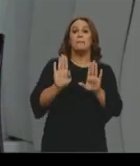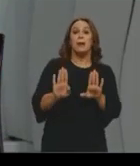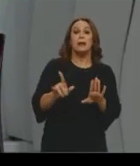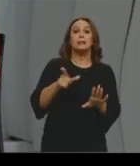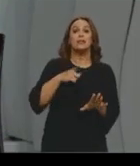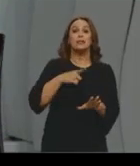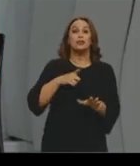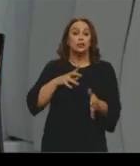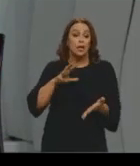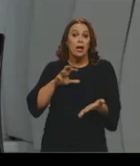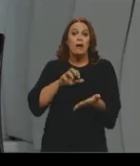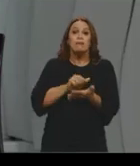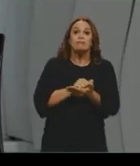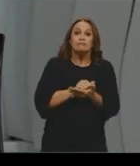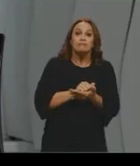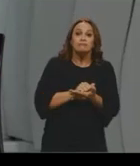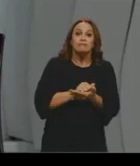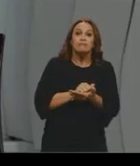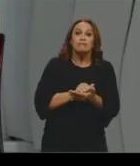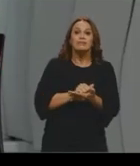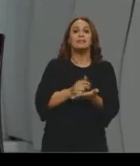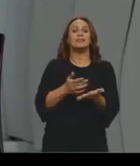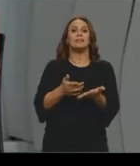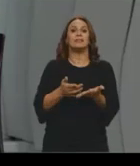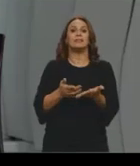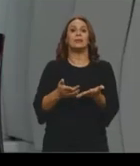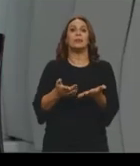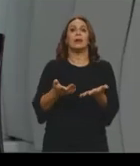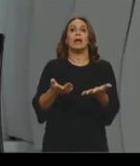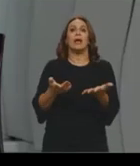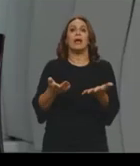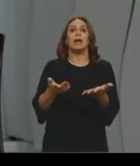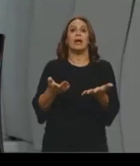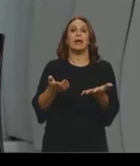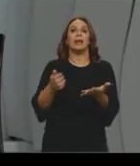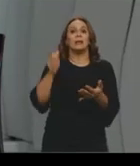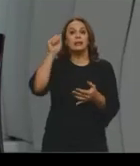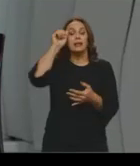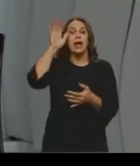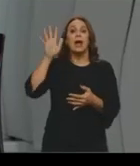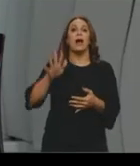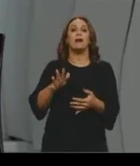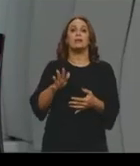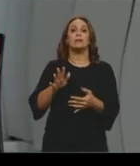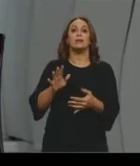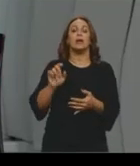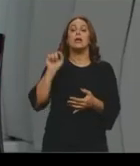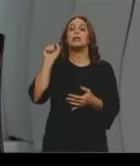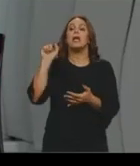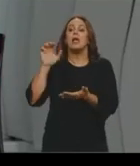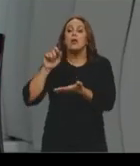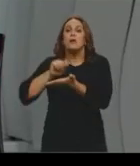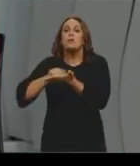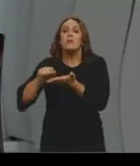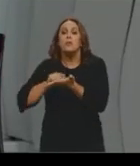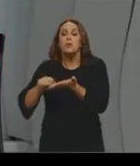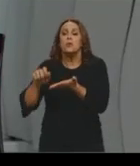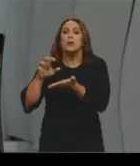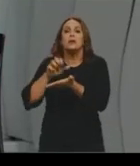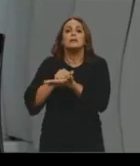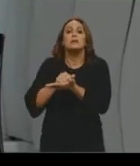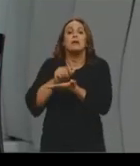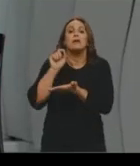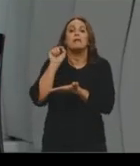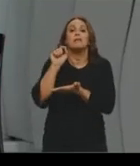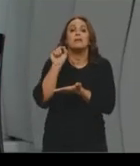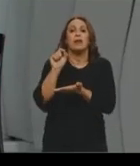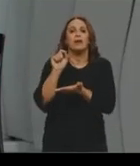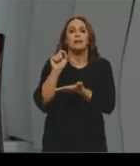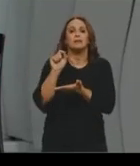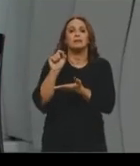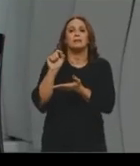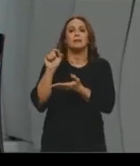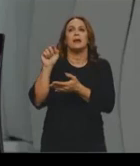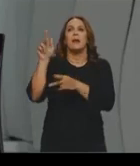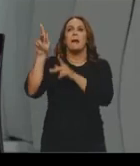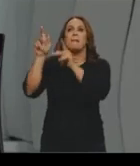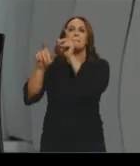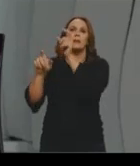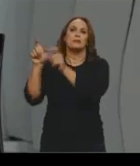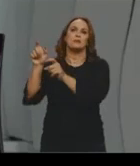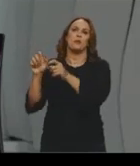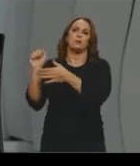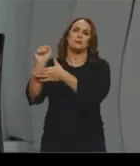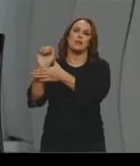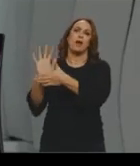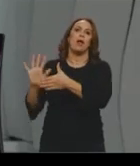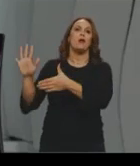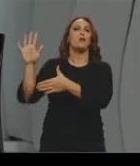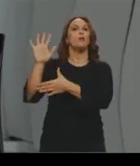da África a partir do olhar do europeu. Isso comprometia muito o estudo da história da África. É muito importante que a gente consiga analisar a África a